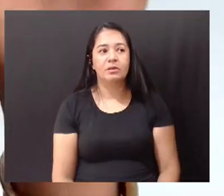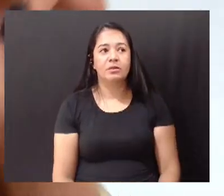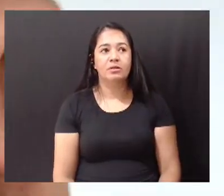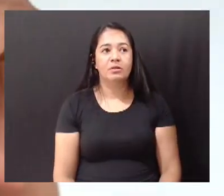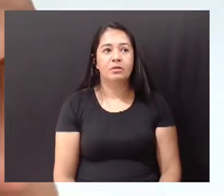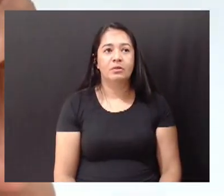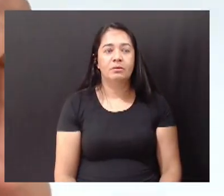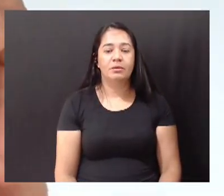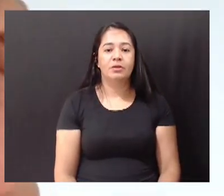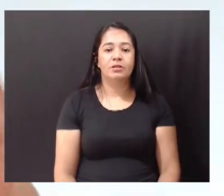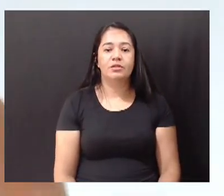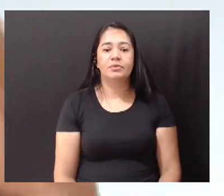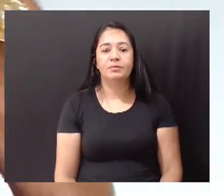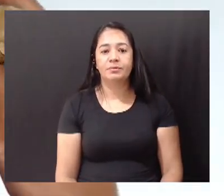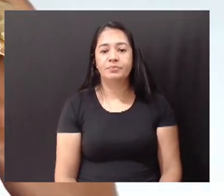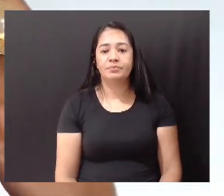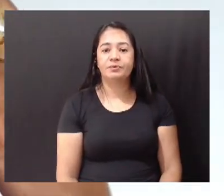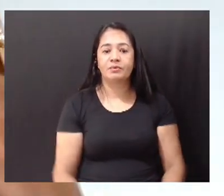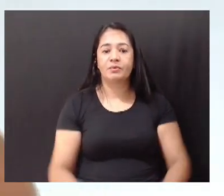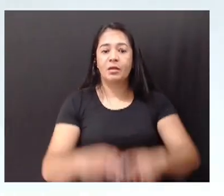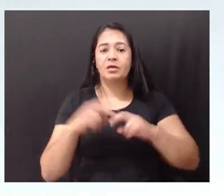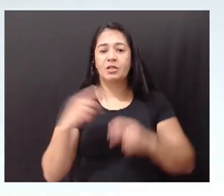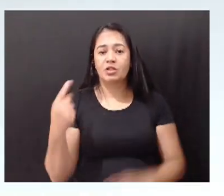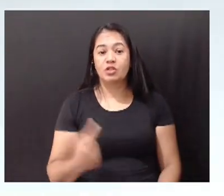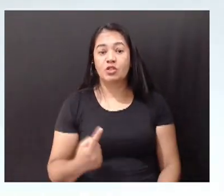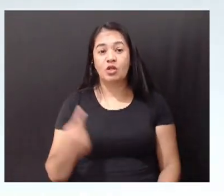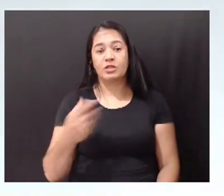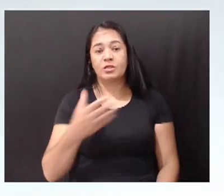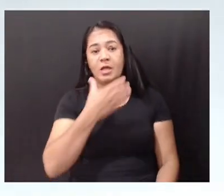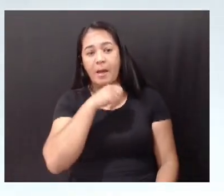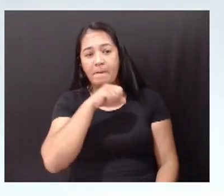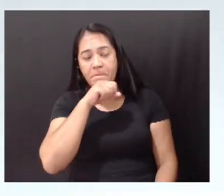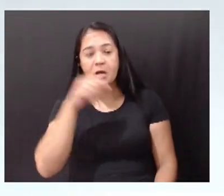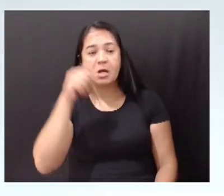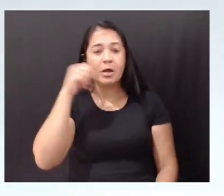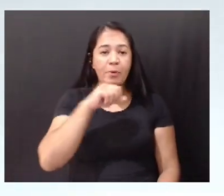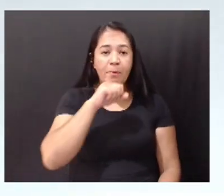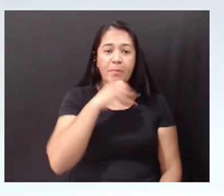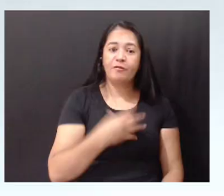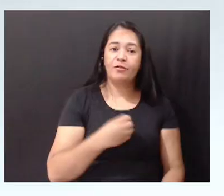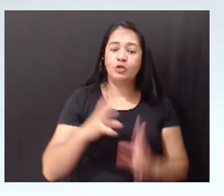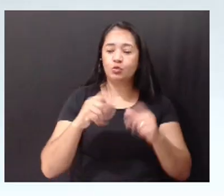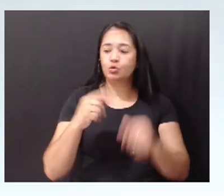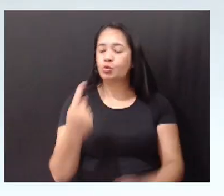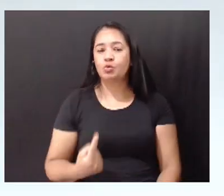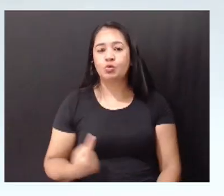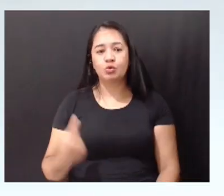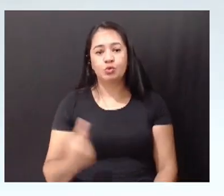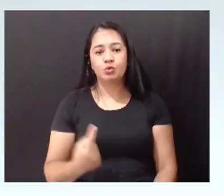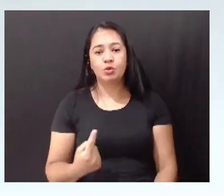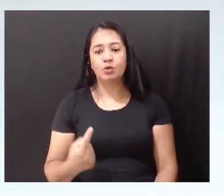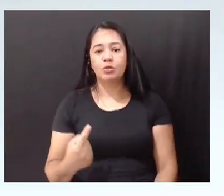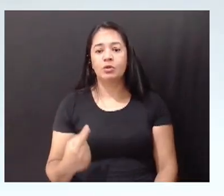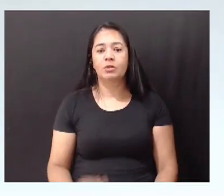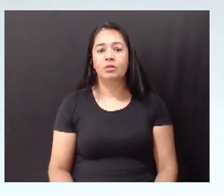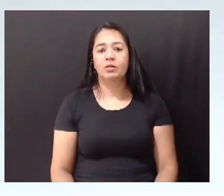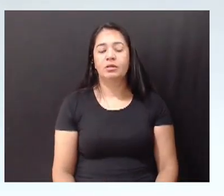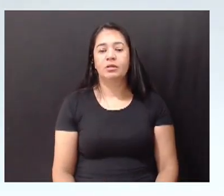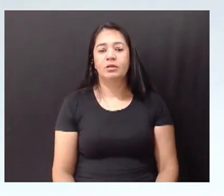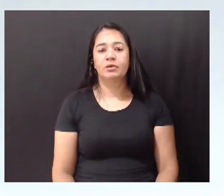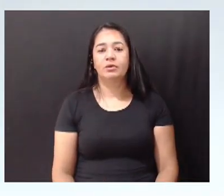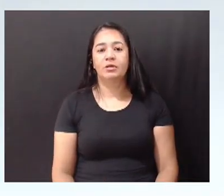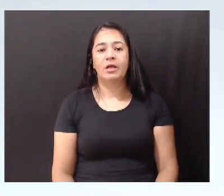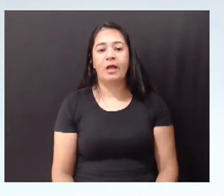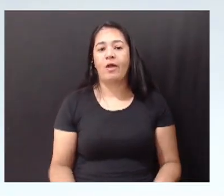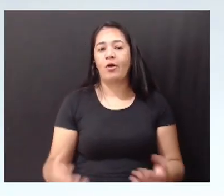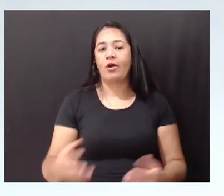a mãe fica isolada, o pai fica isolado, os filhos ficam isolados, não tem mais o momento de sentar à mesa para compartilhar do almoço, do jantar ou